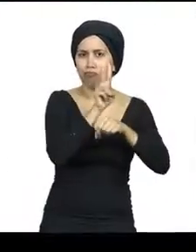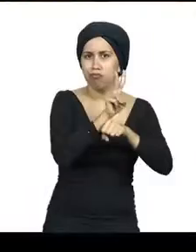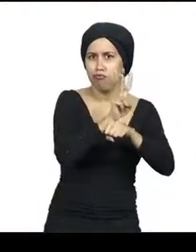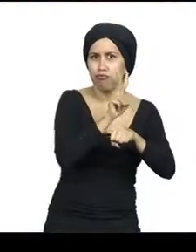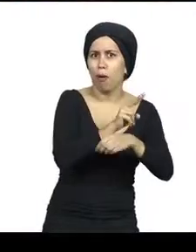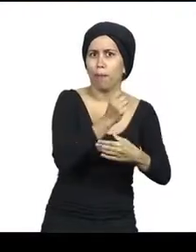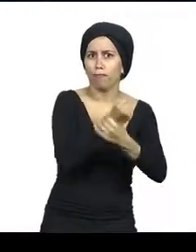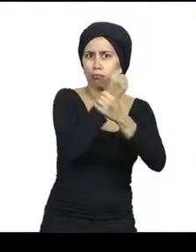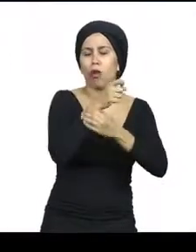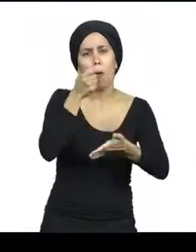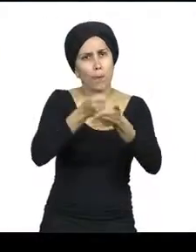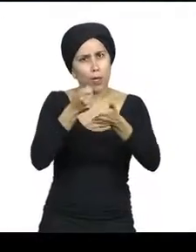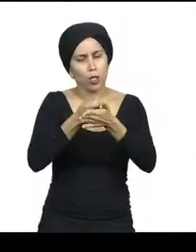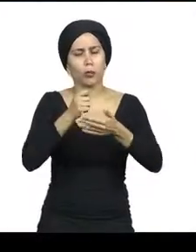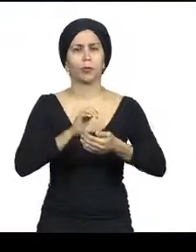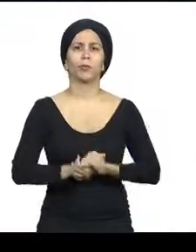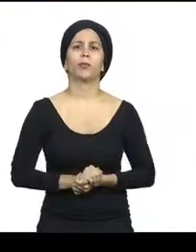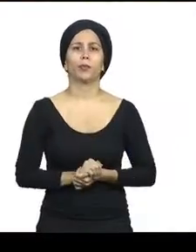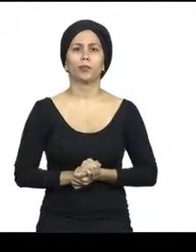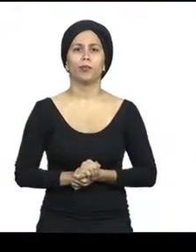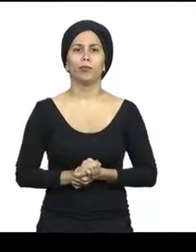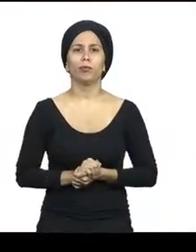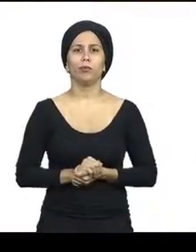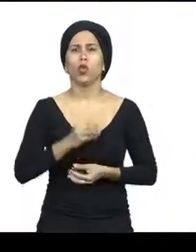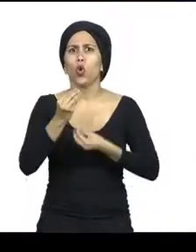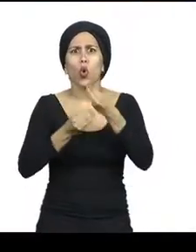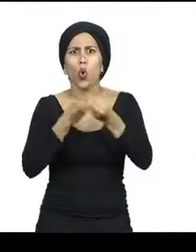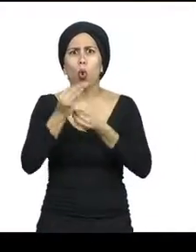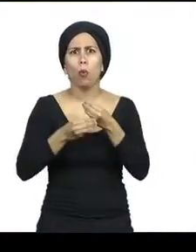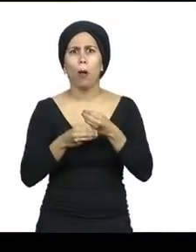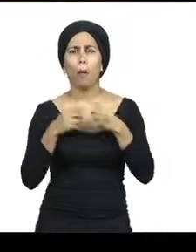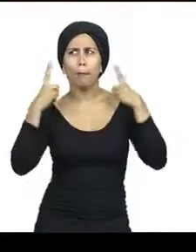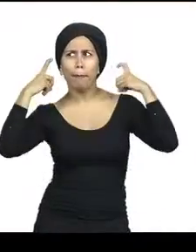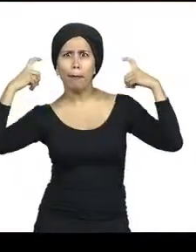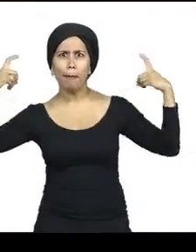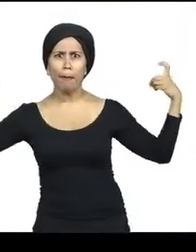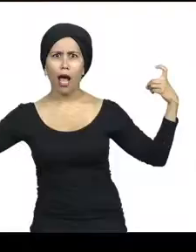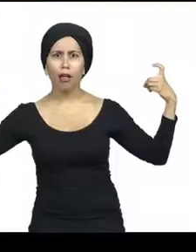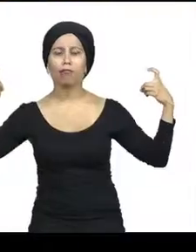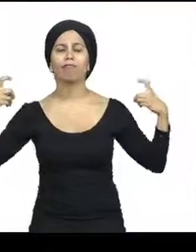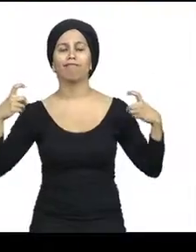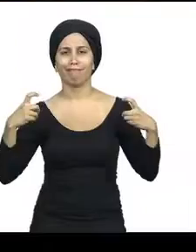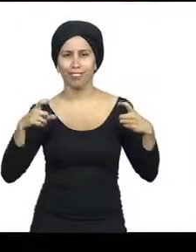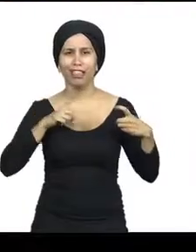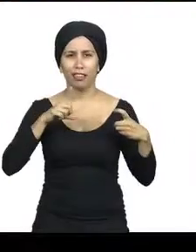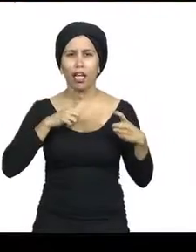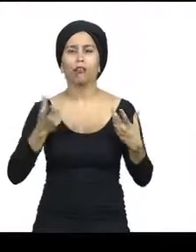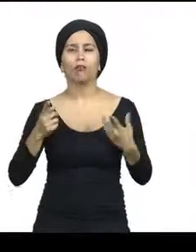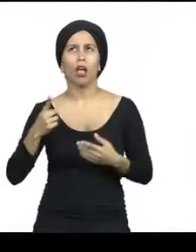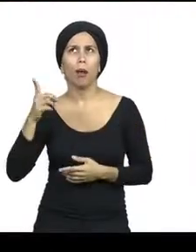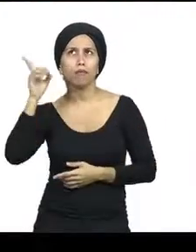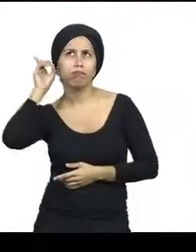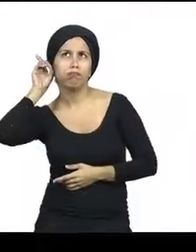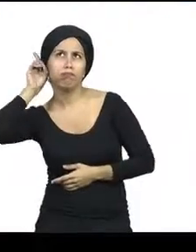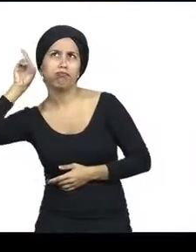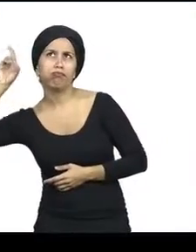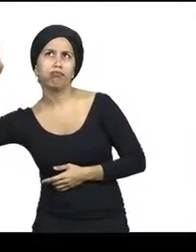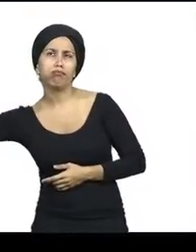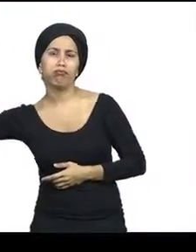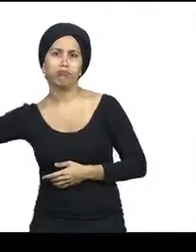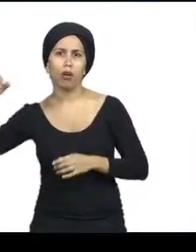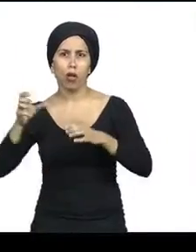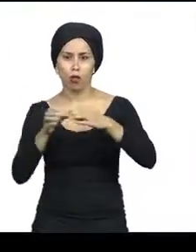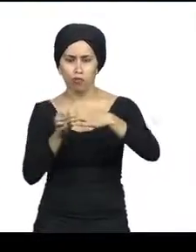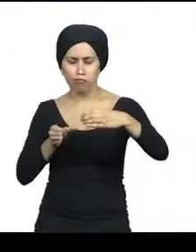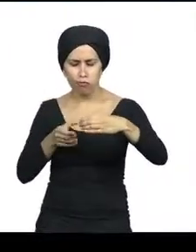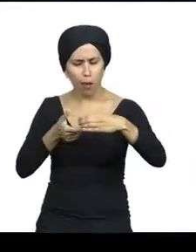programa. Os níveis de ruído são medidos em decibéis. O nível de tolerância para ruído contínuo ou intermitente, por